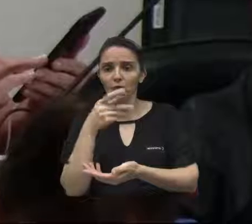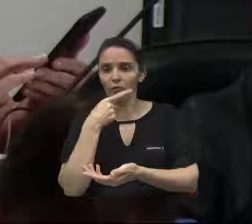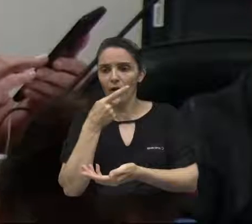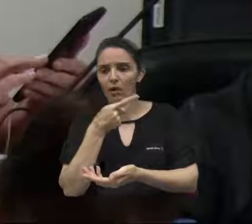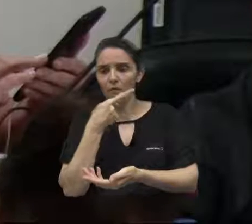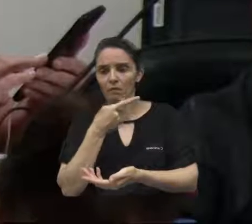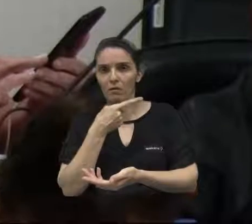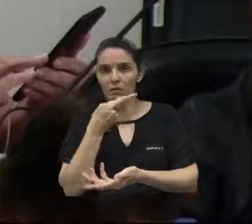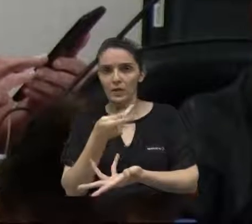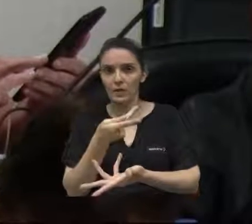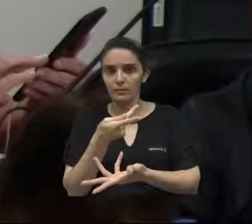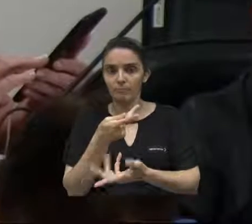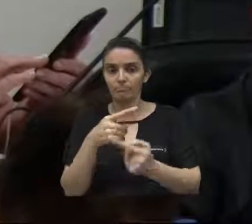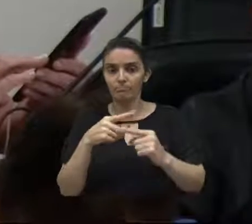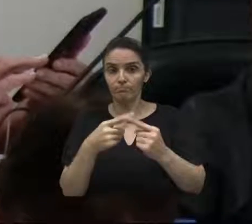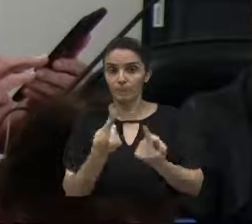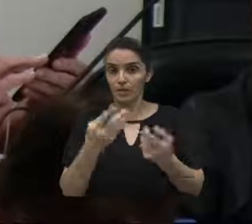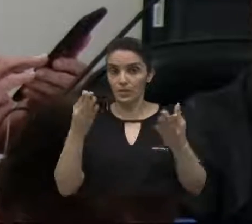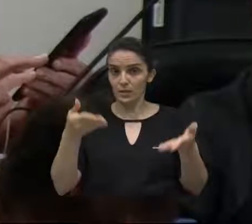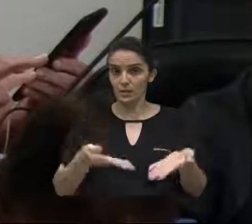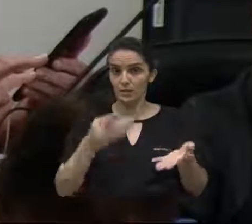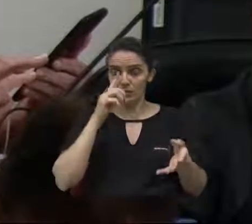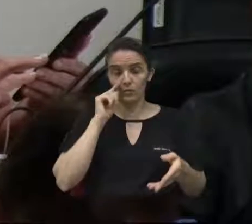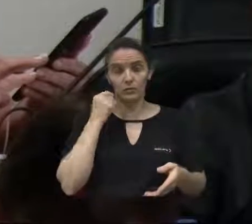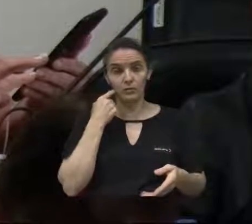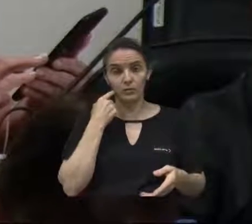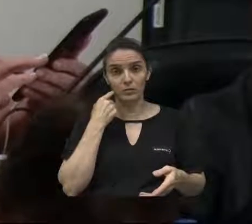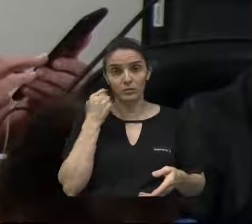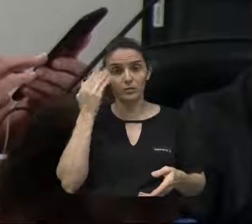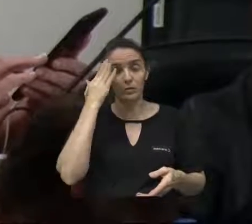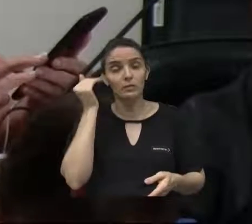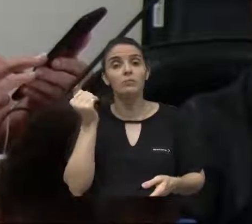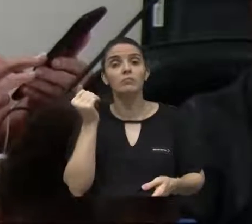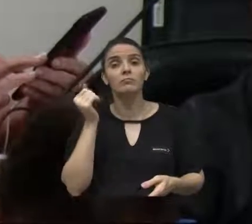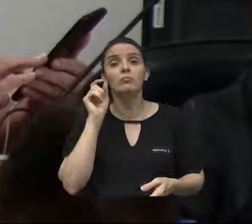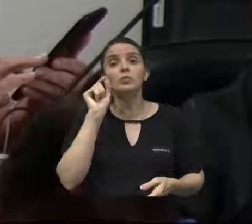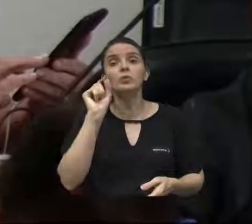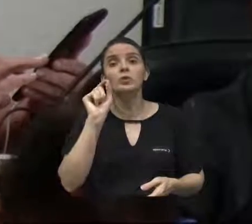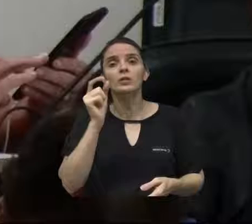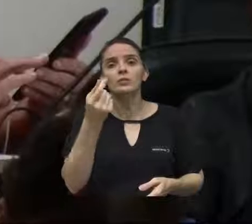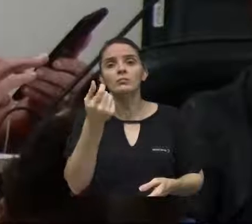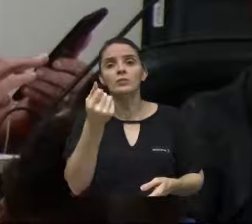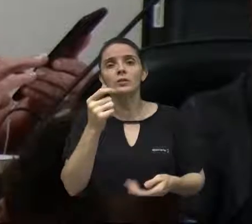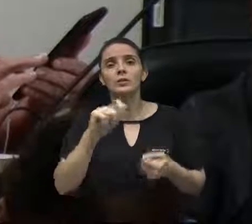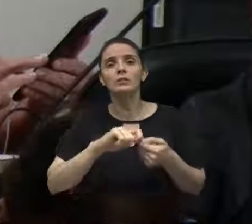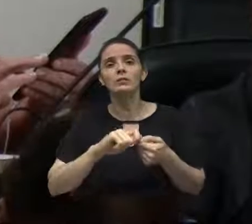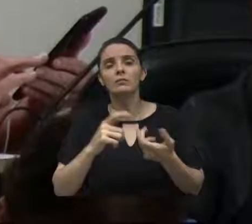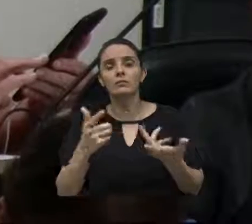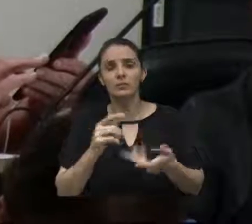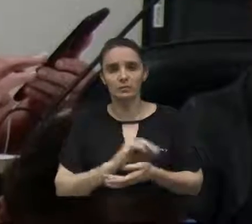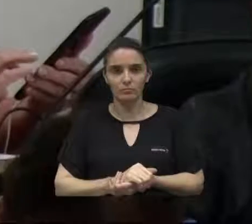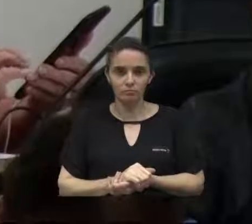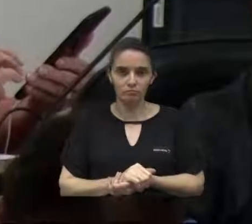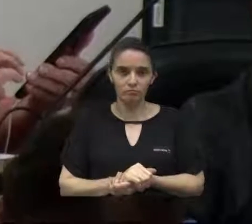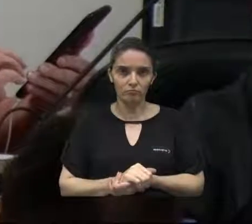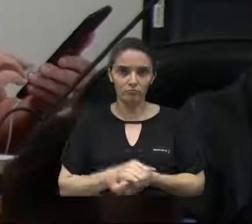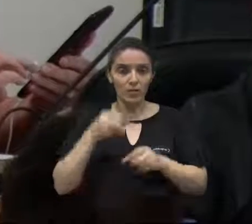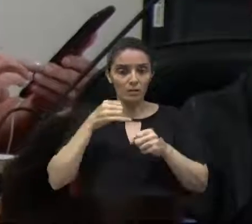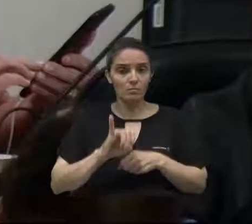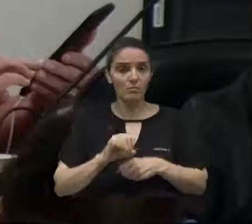Mas eu vou ter a informação se tem algum parâmetro e o que é feito com esse dinheiro, se nós